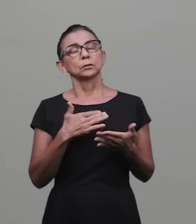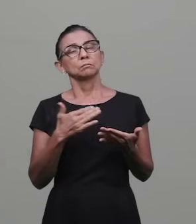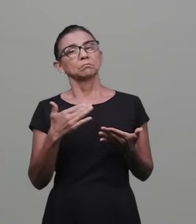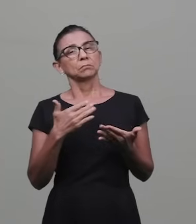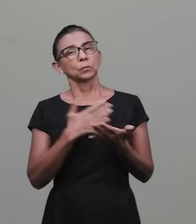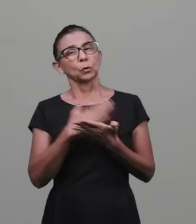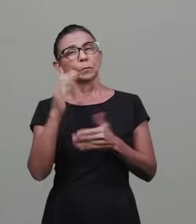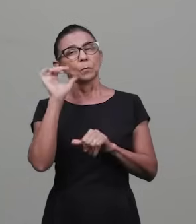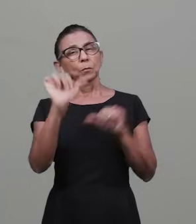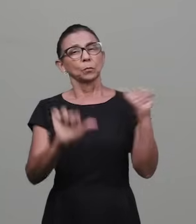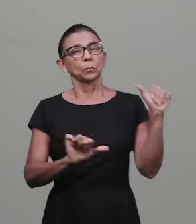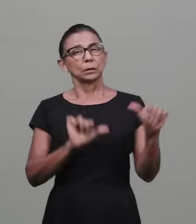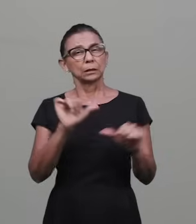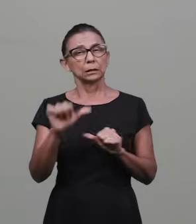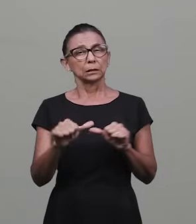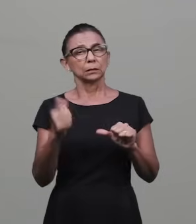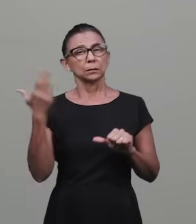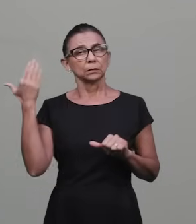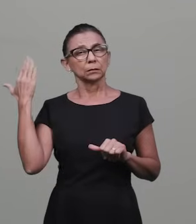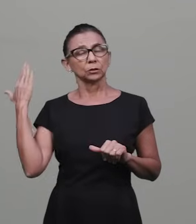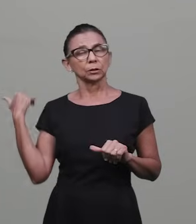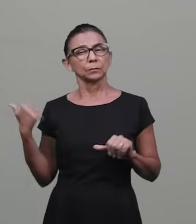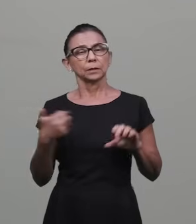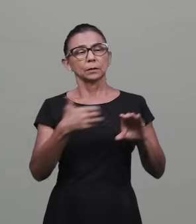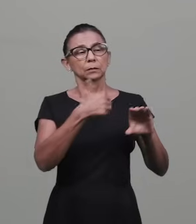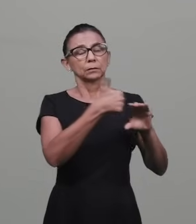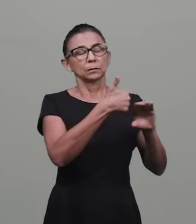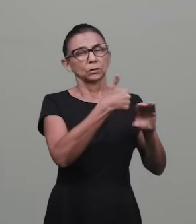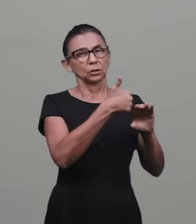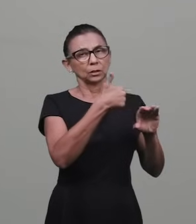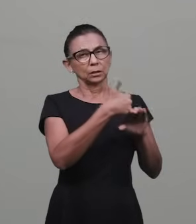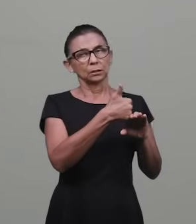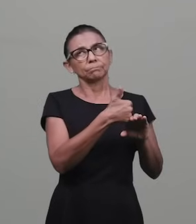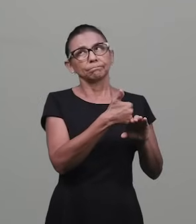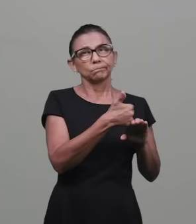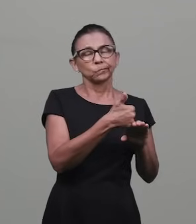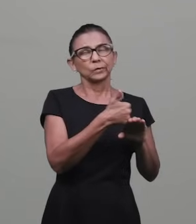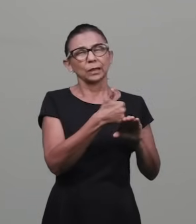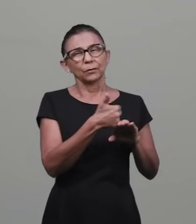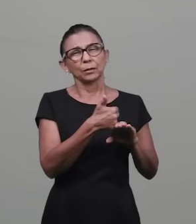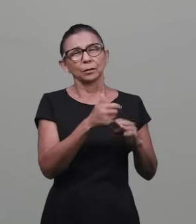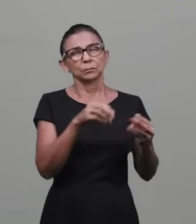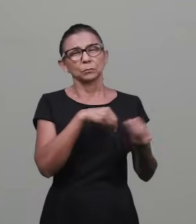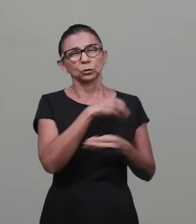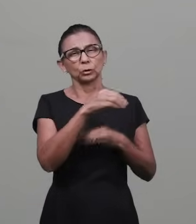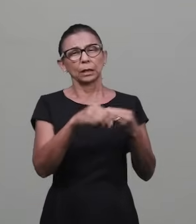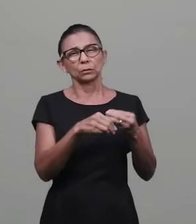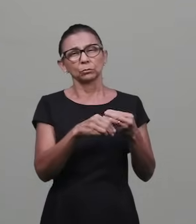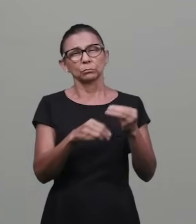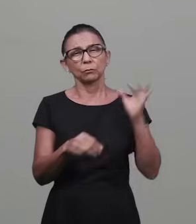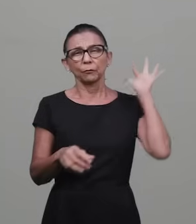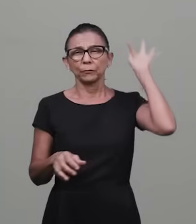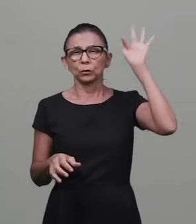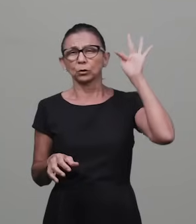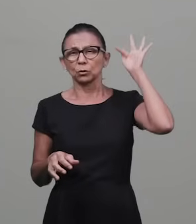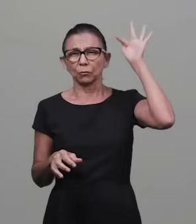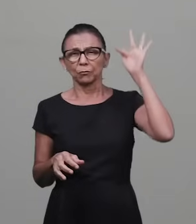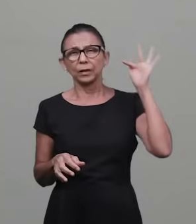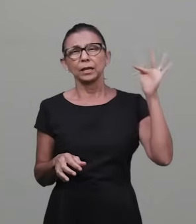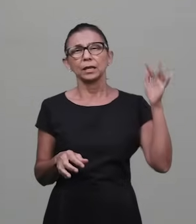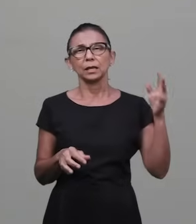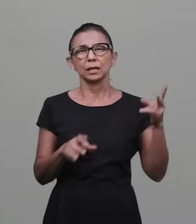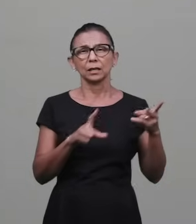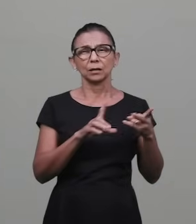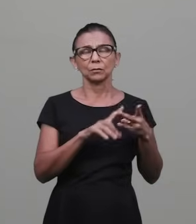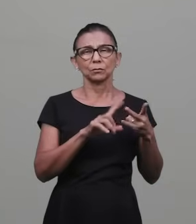cristianismo. Na época, o cristianismo estava muito envolvido em muitas coisas da escolástica, dos